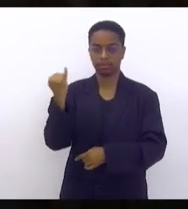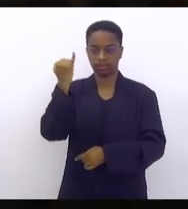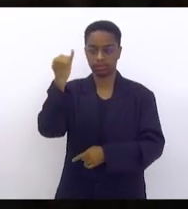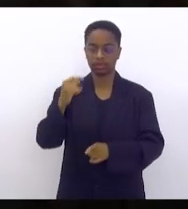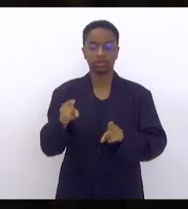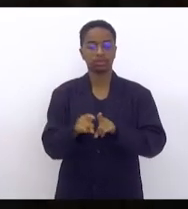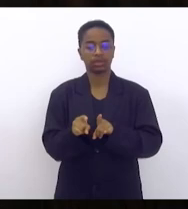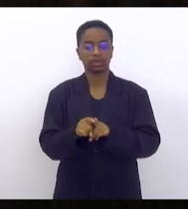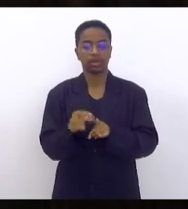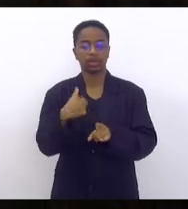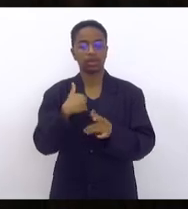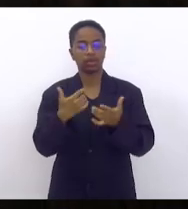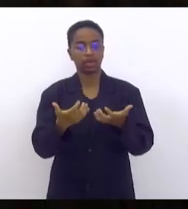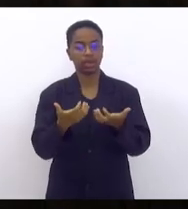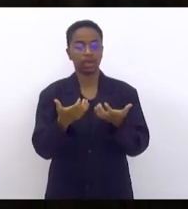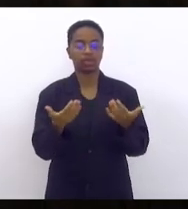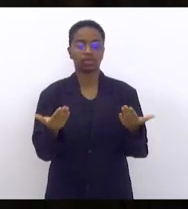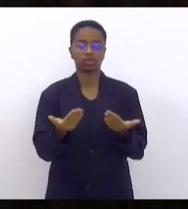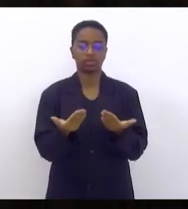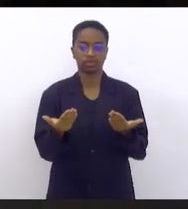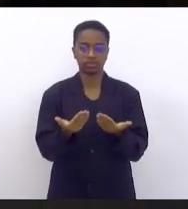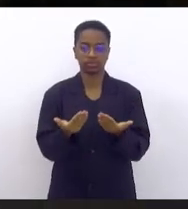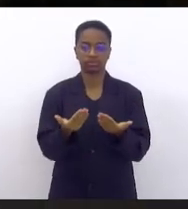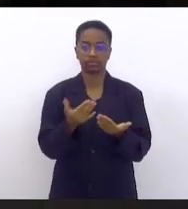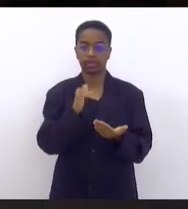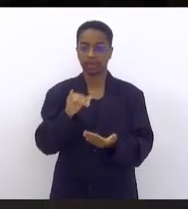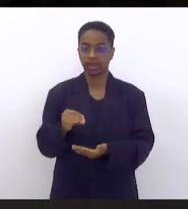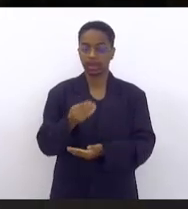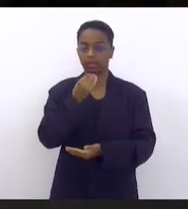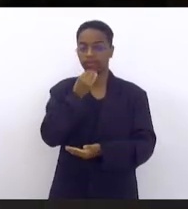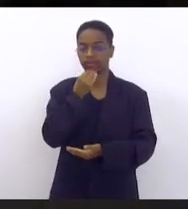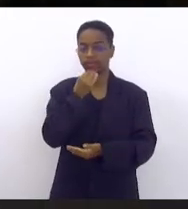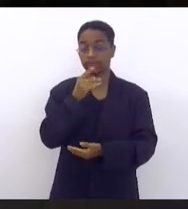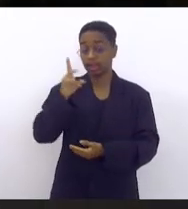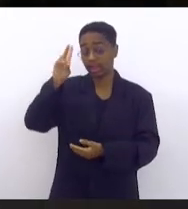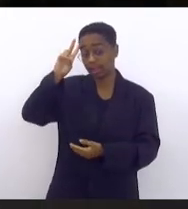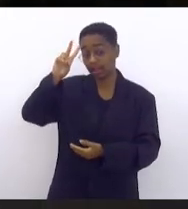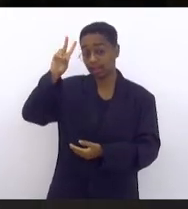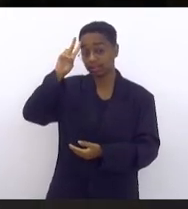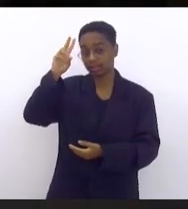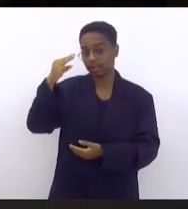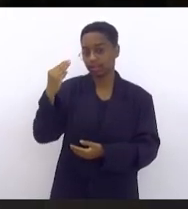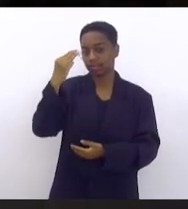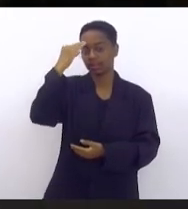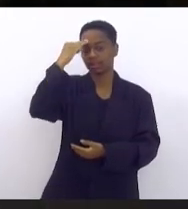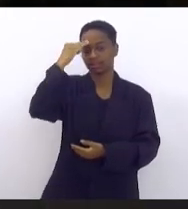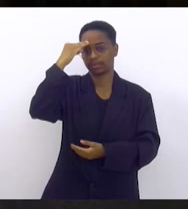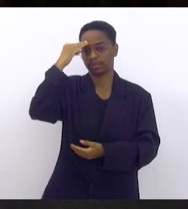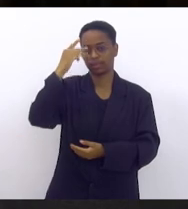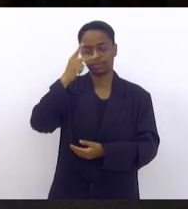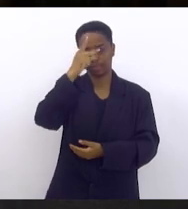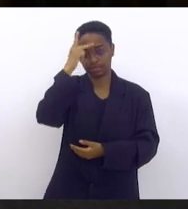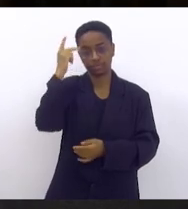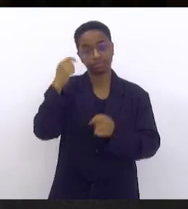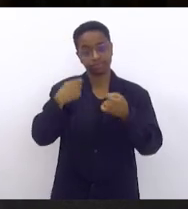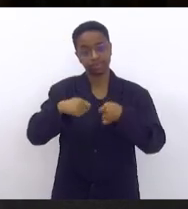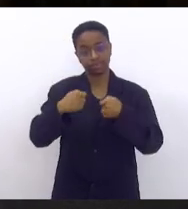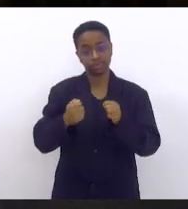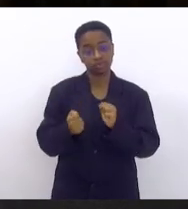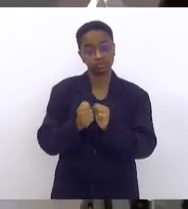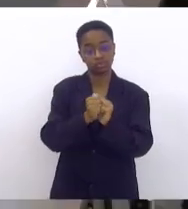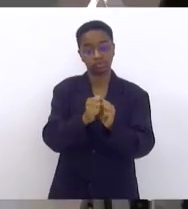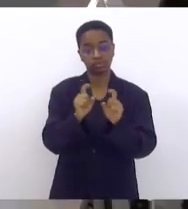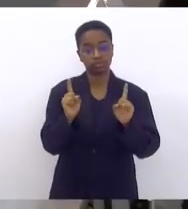quero hoje aproveitar para fazer lembrança de a memória de alguém que deveria estar conosco aqui,